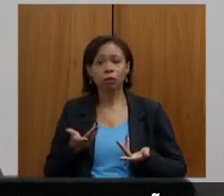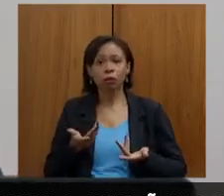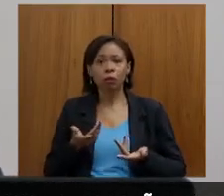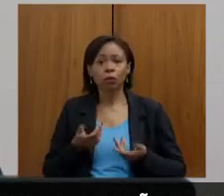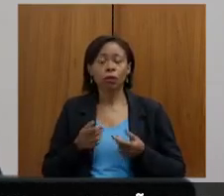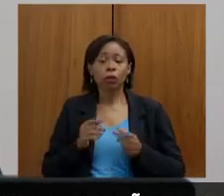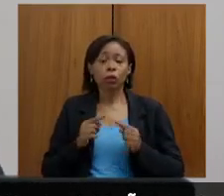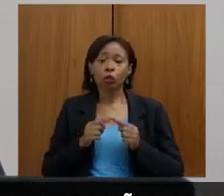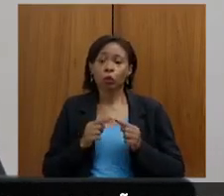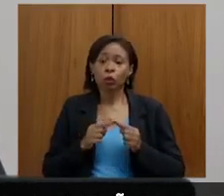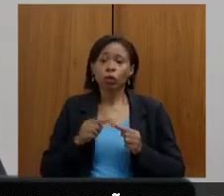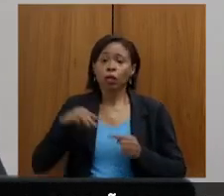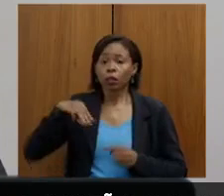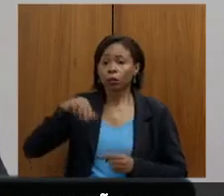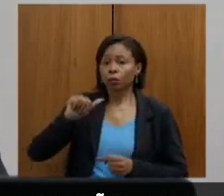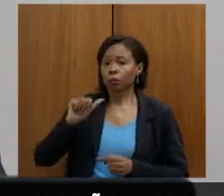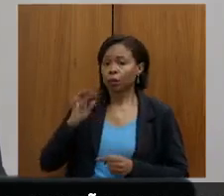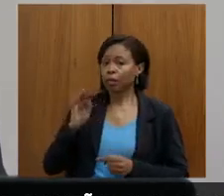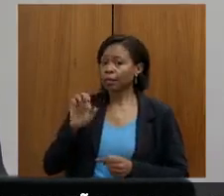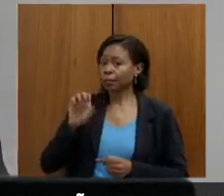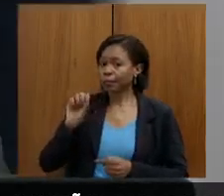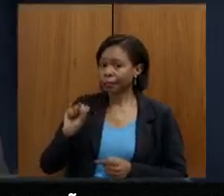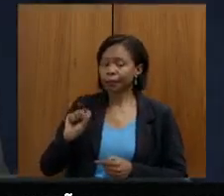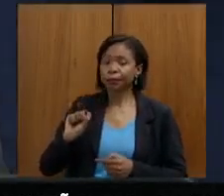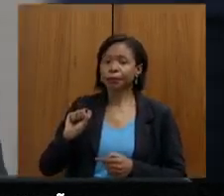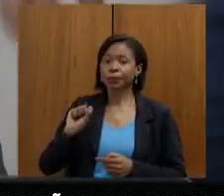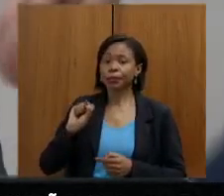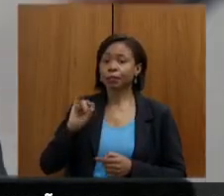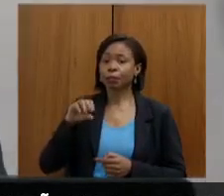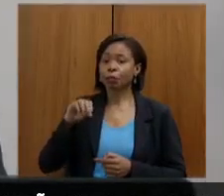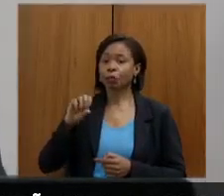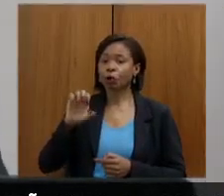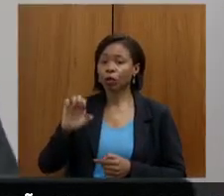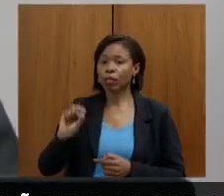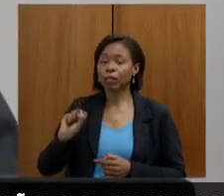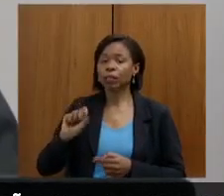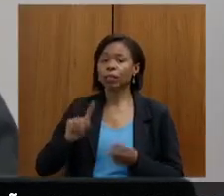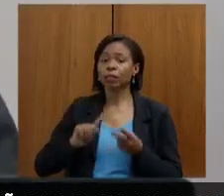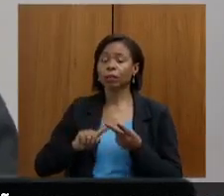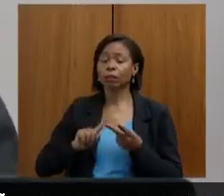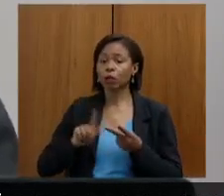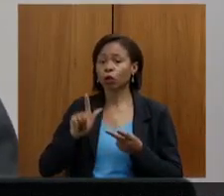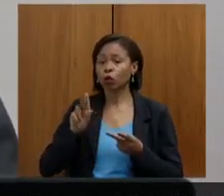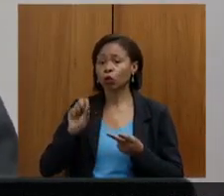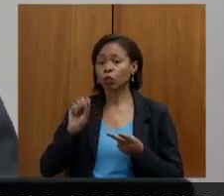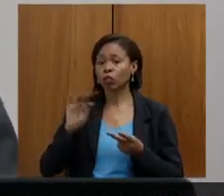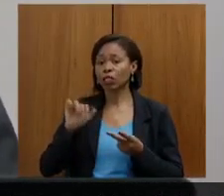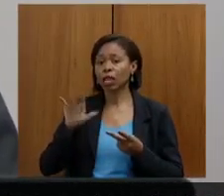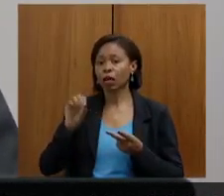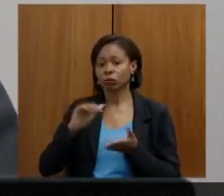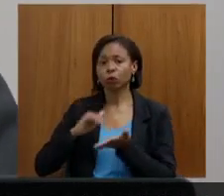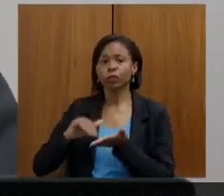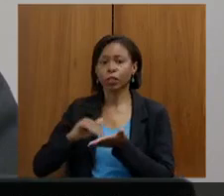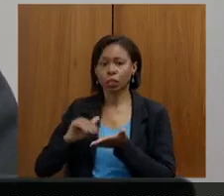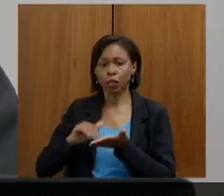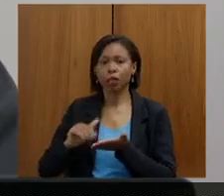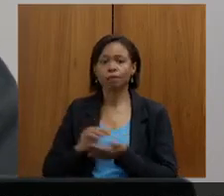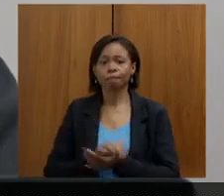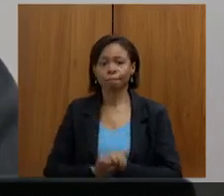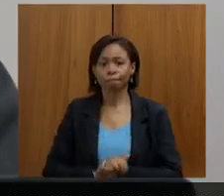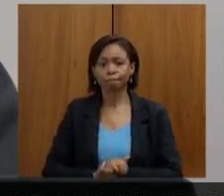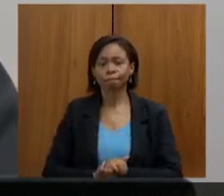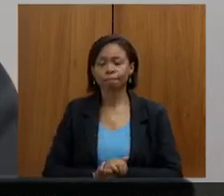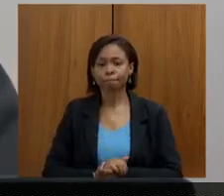da pessoa do seu Mateus Simões do secretário Gustavo de Oliveira Barbosa então acredito o comandante por